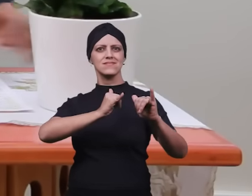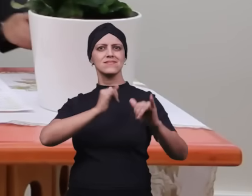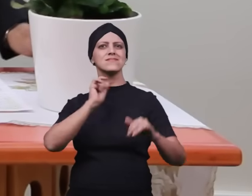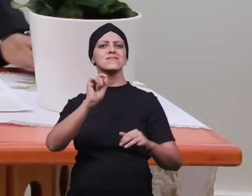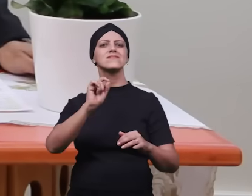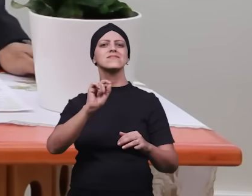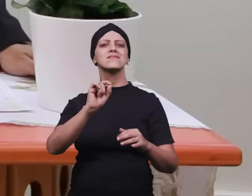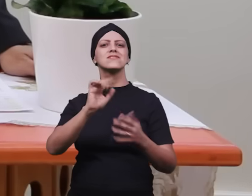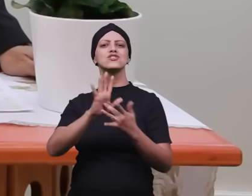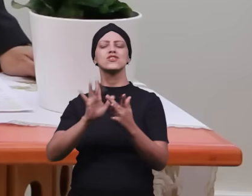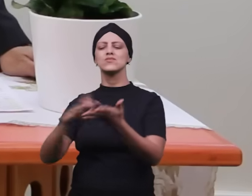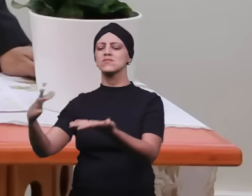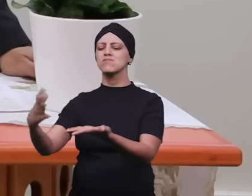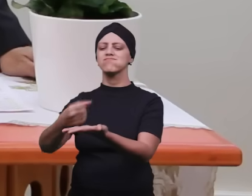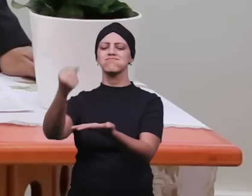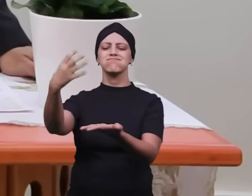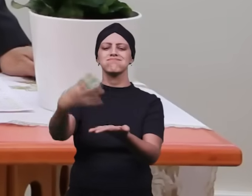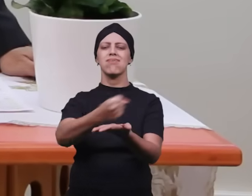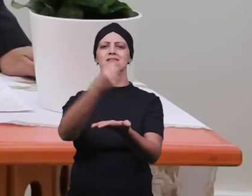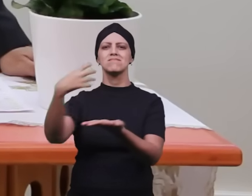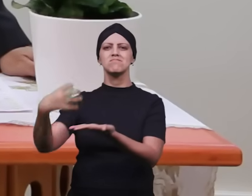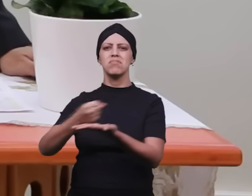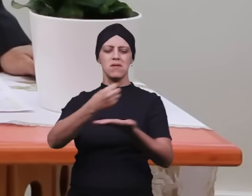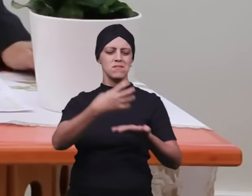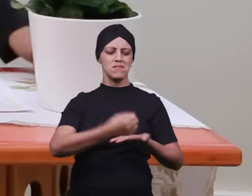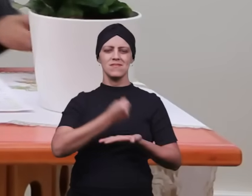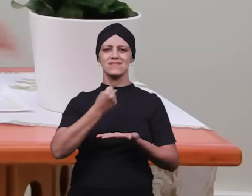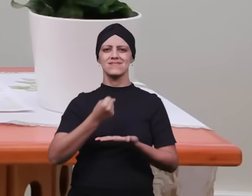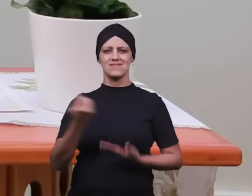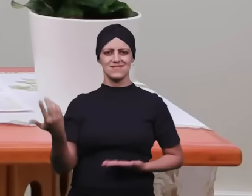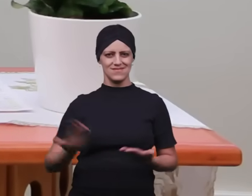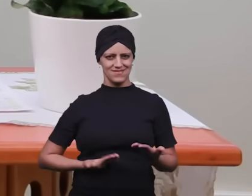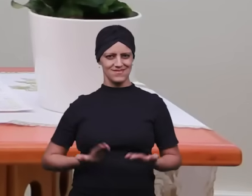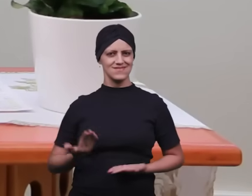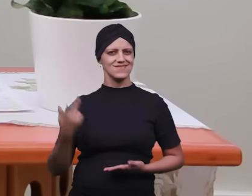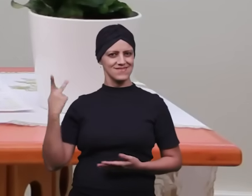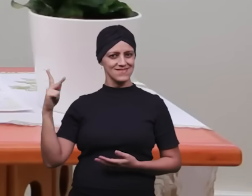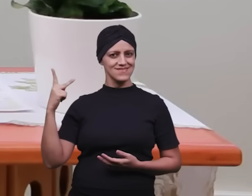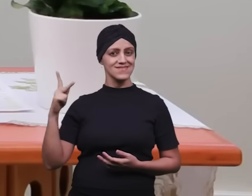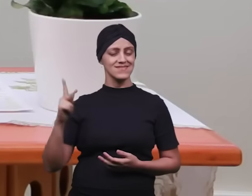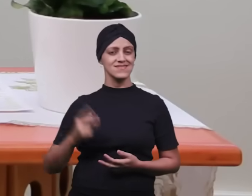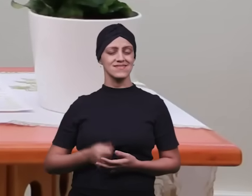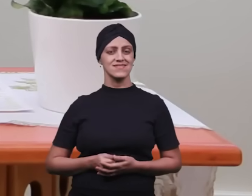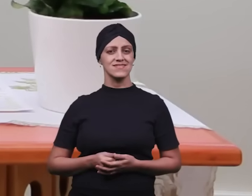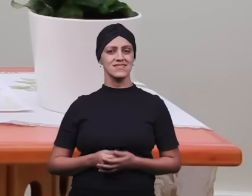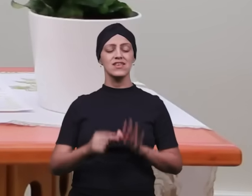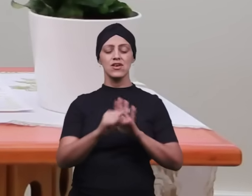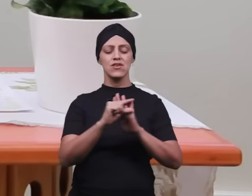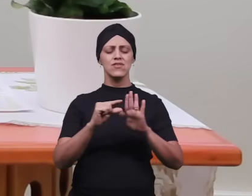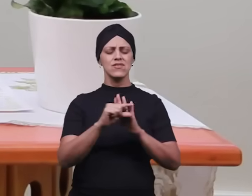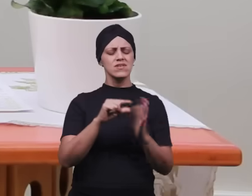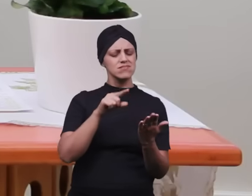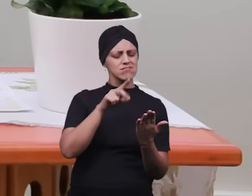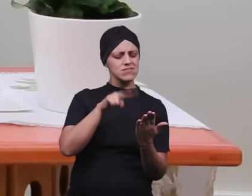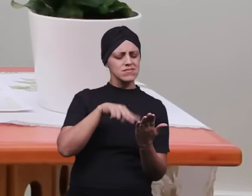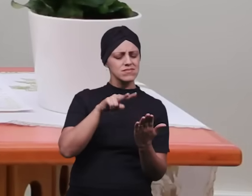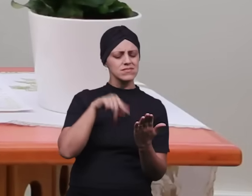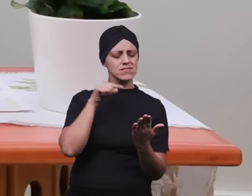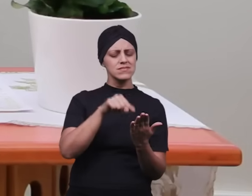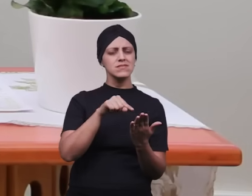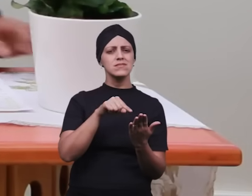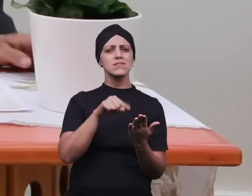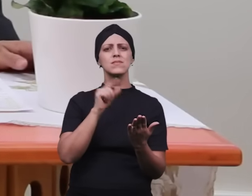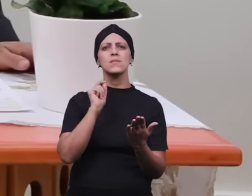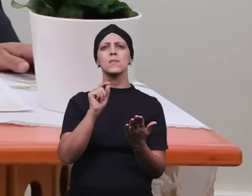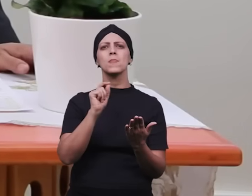ele recolheria os seus. Um versículo antes, a palavra do Senhor diz assim que vós